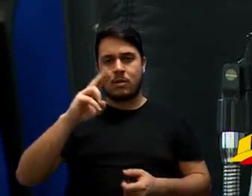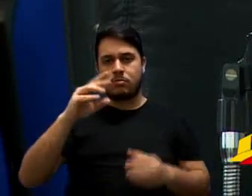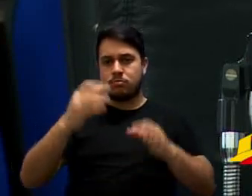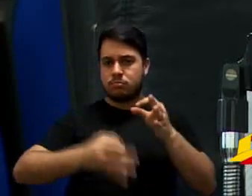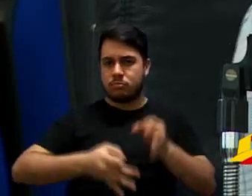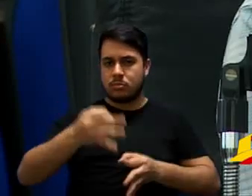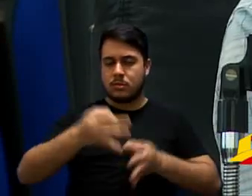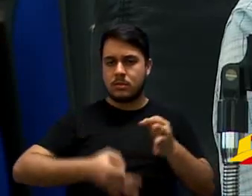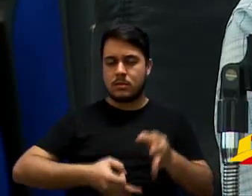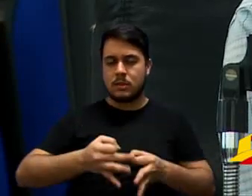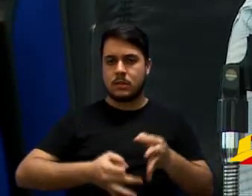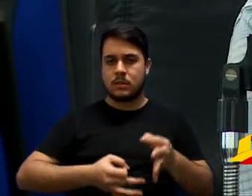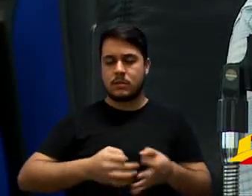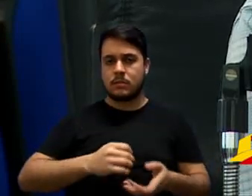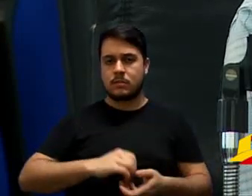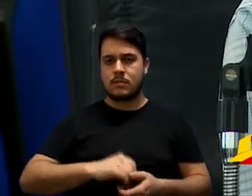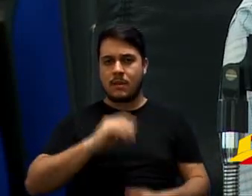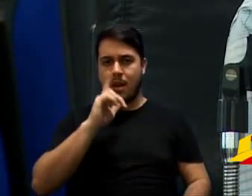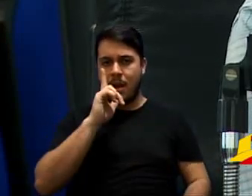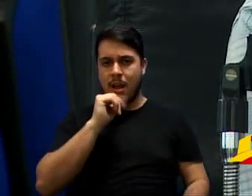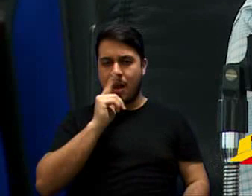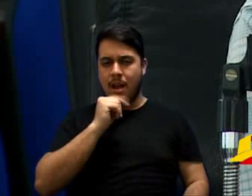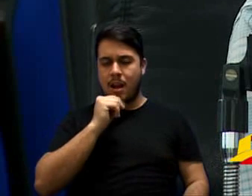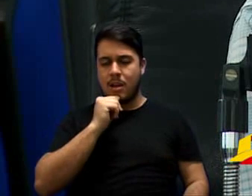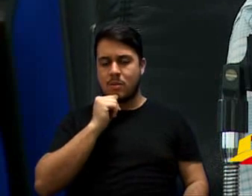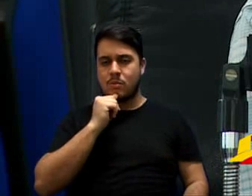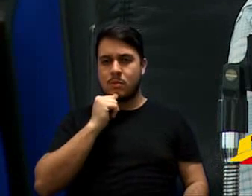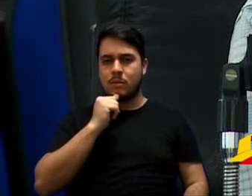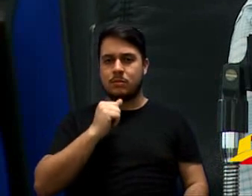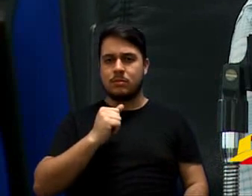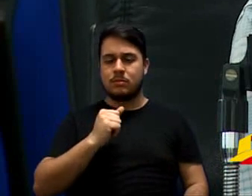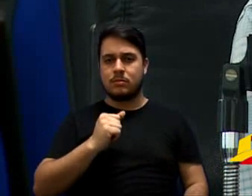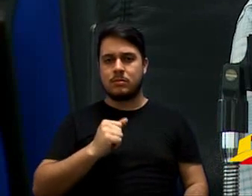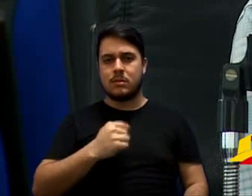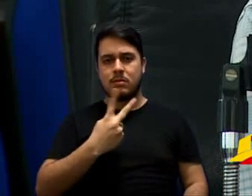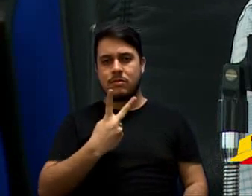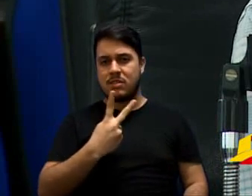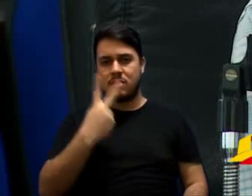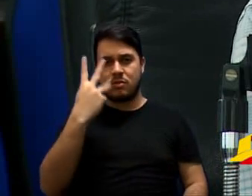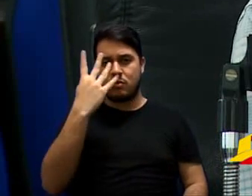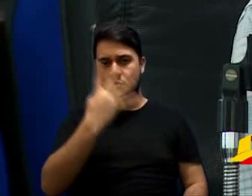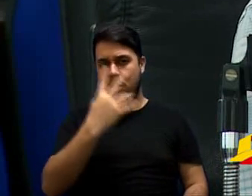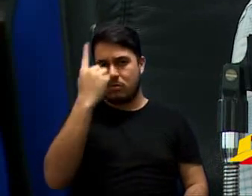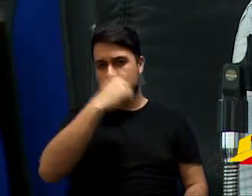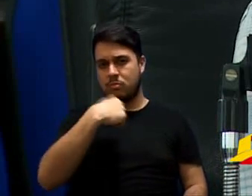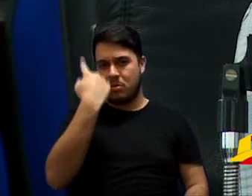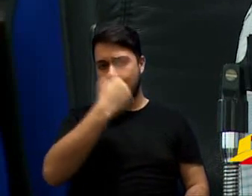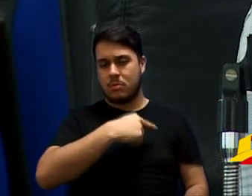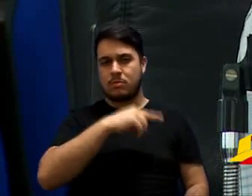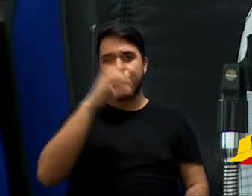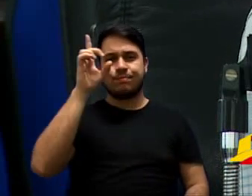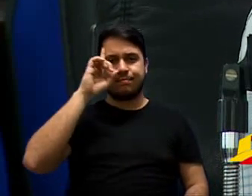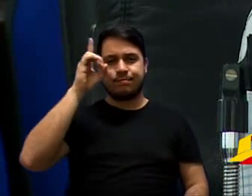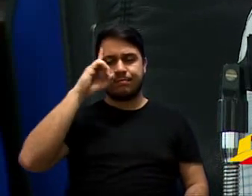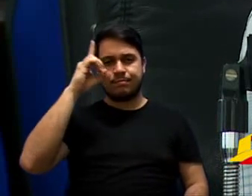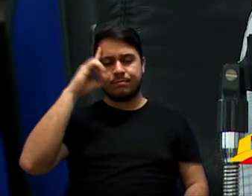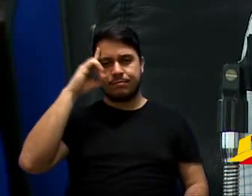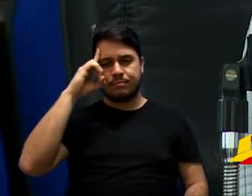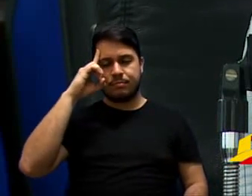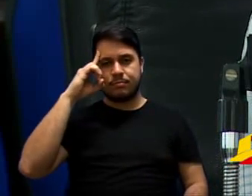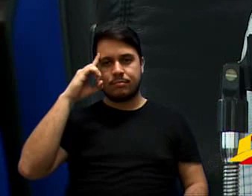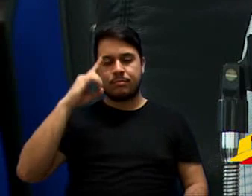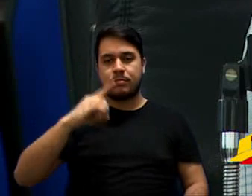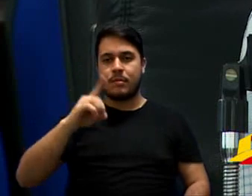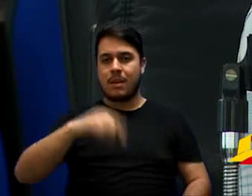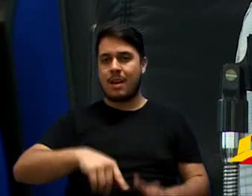uma exploração de água de 24 horas por dia dizendo que é do